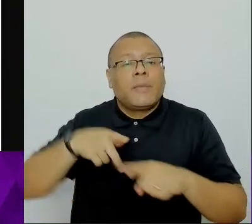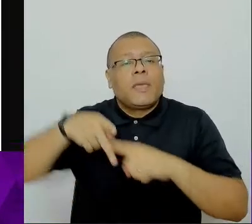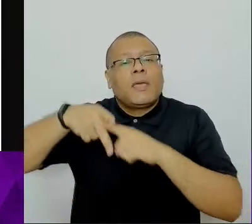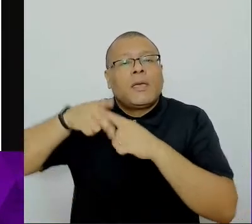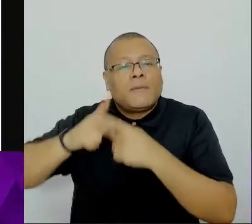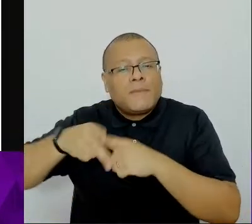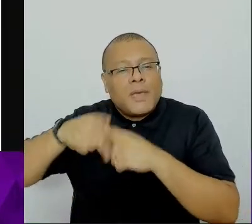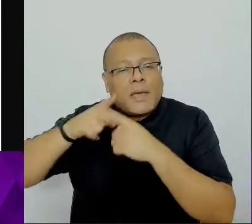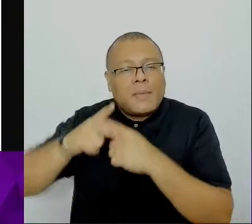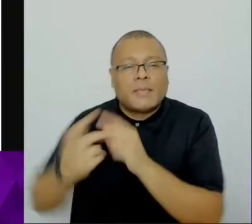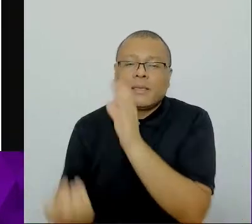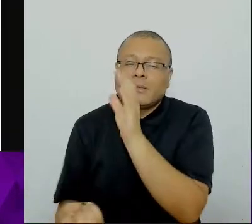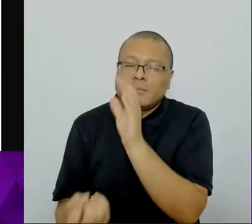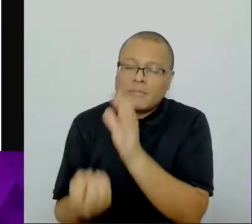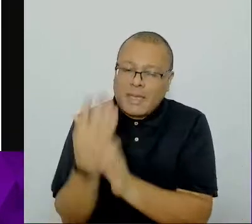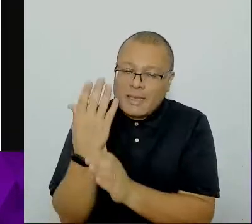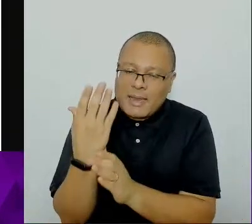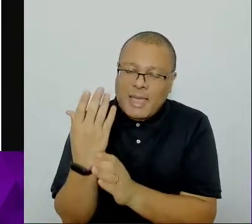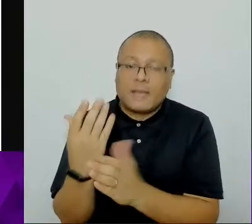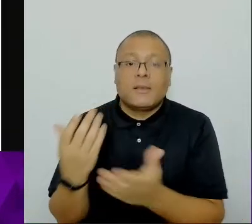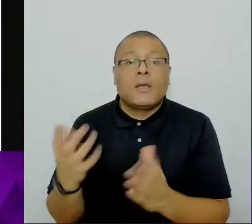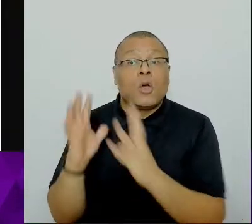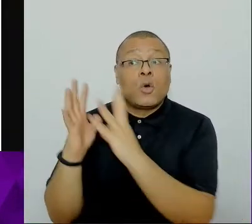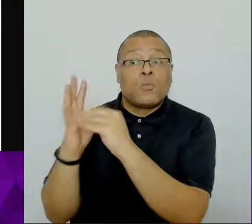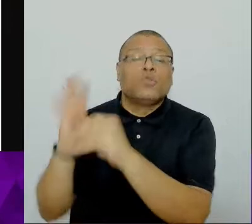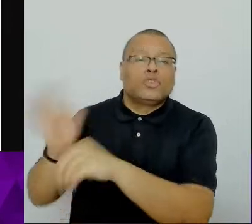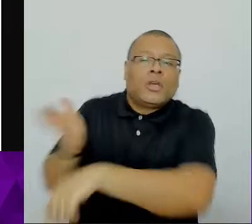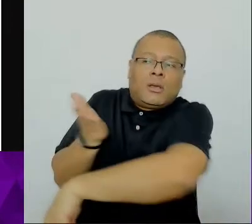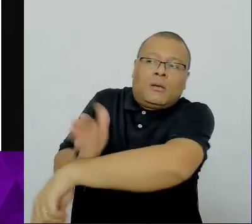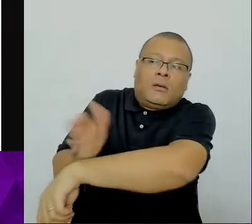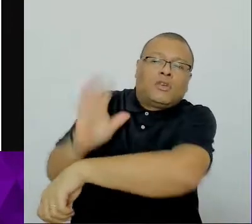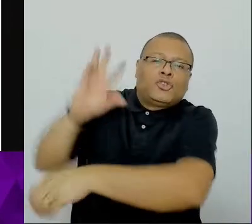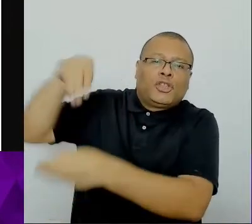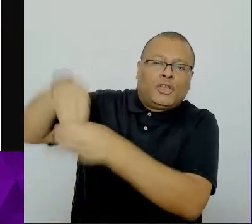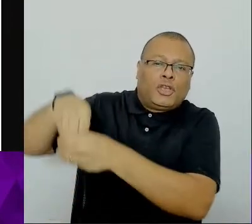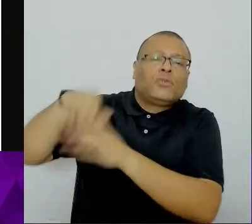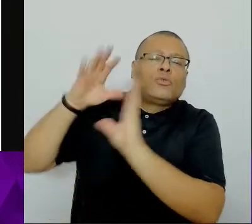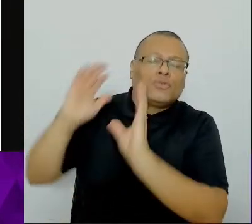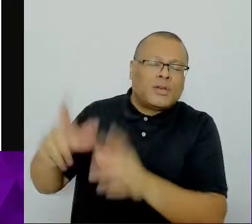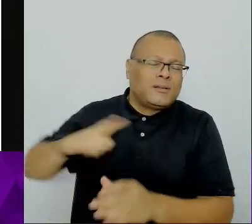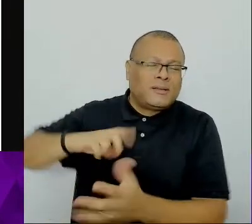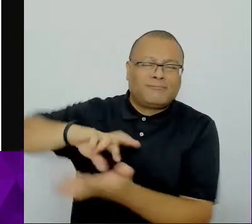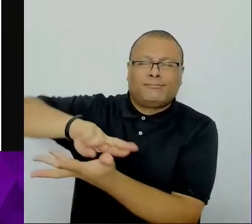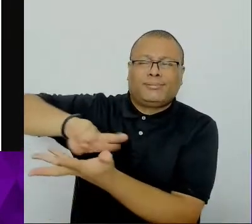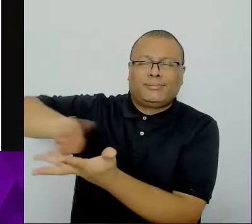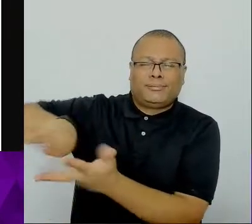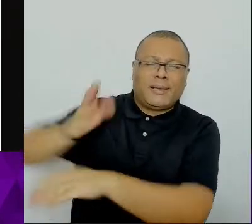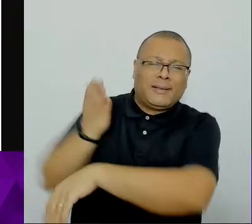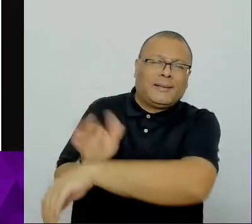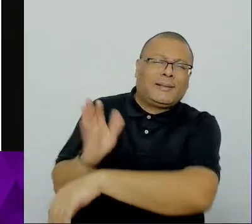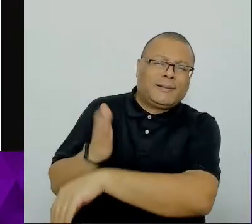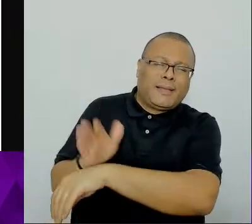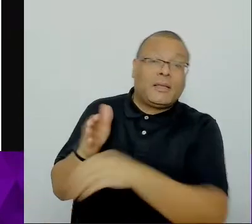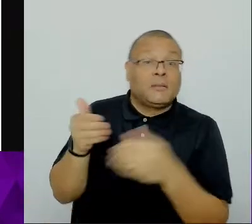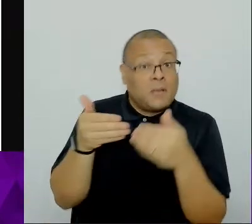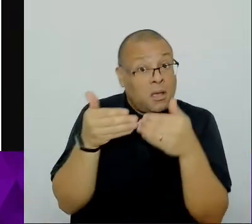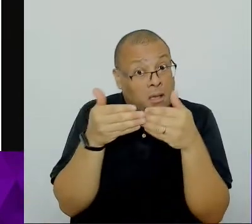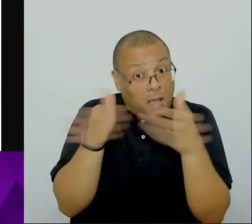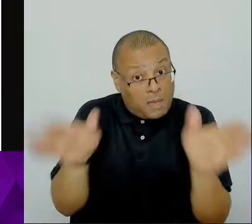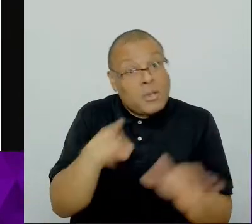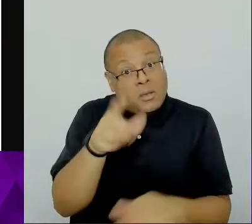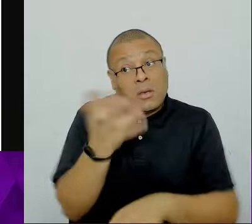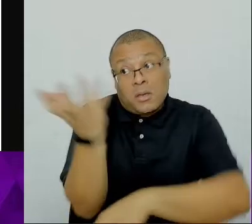de inteligência artificial, tem a parte de modelos pré-treinados, então tem vários modelos pré-treinados abertos para